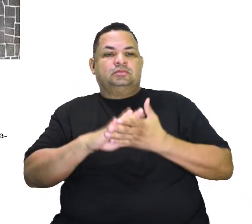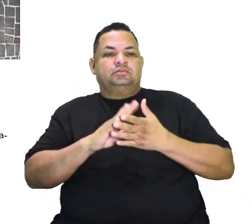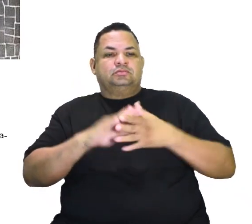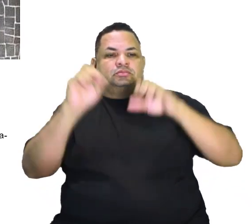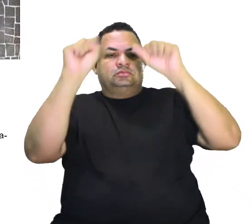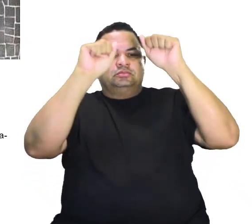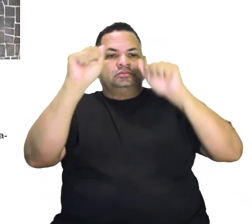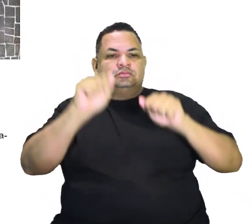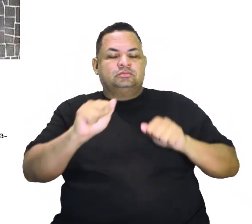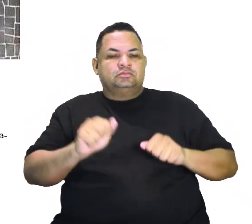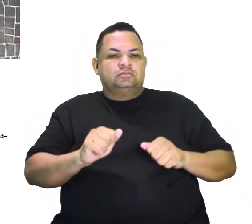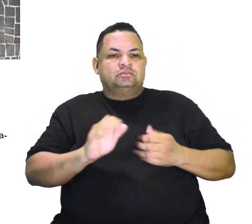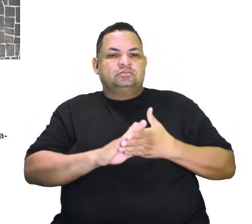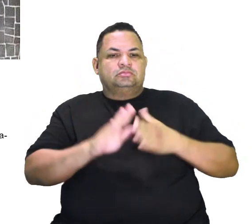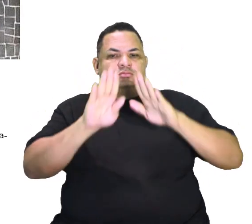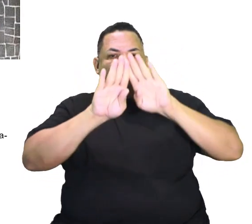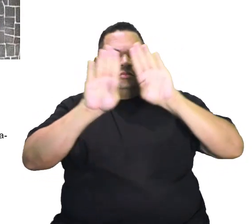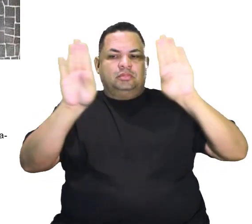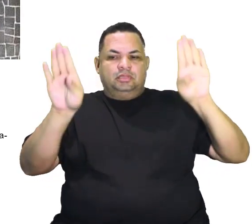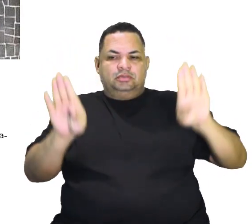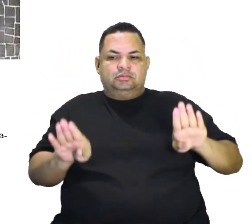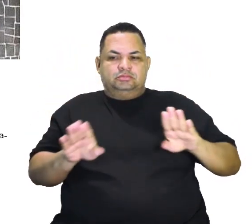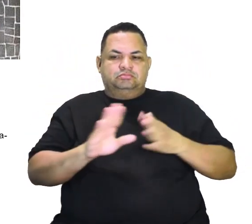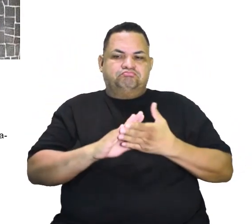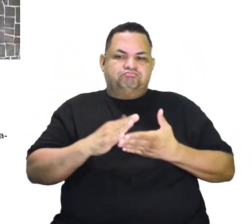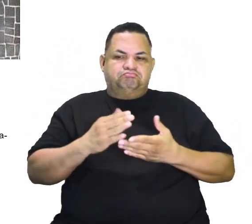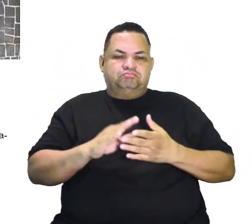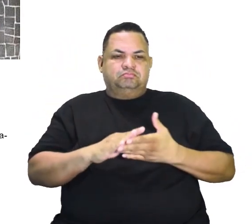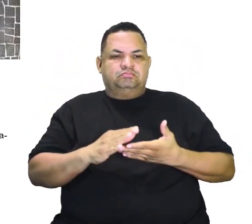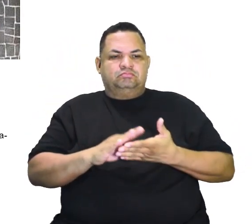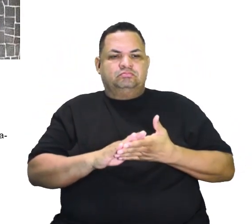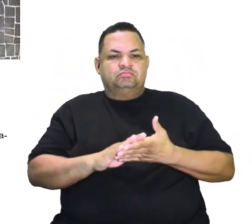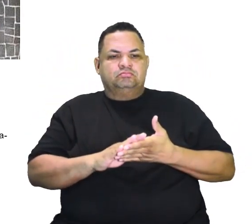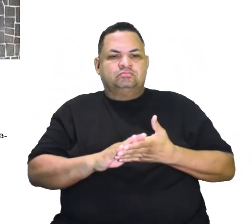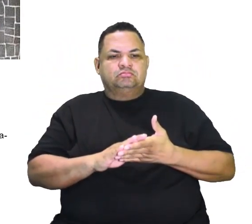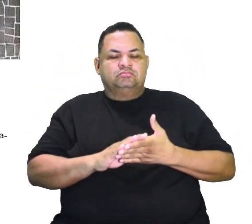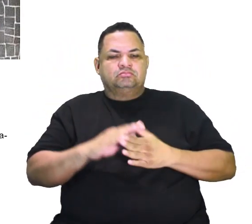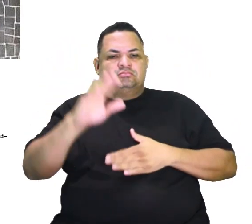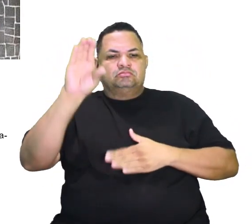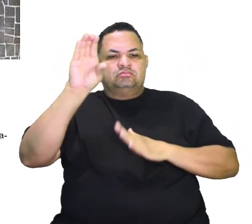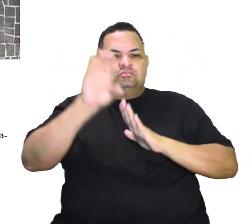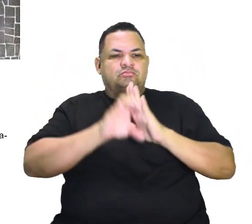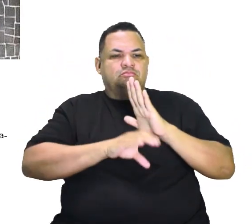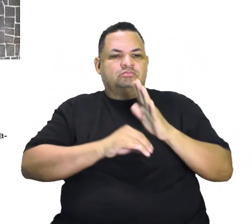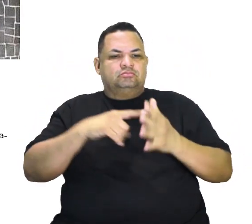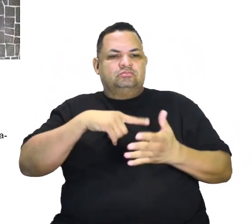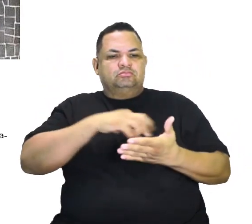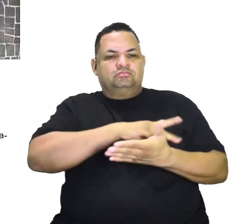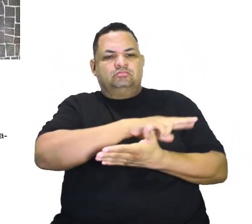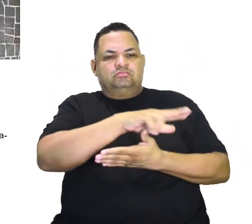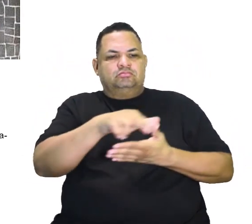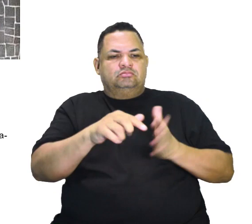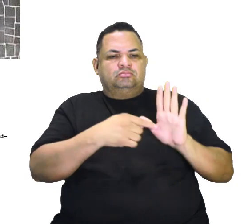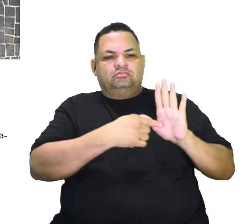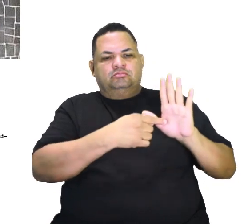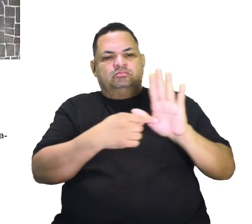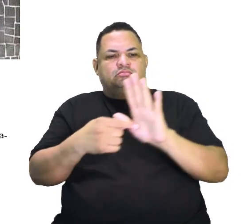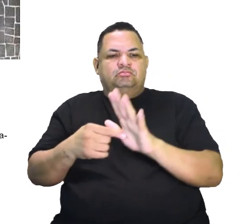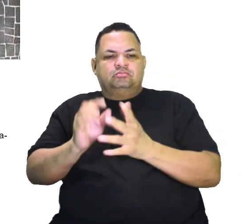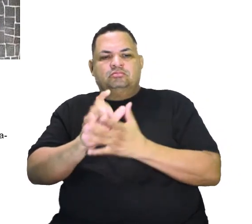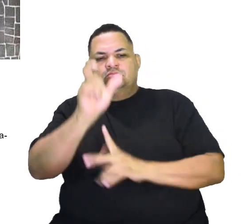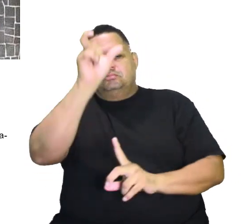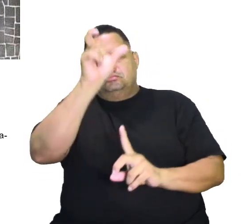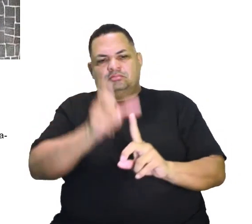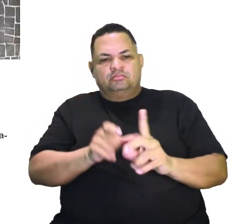destaca por suas esculturas e painéis em médio e grande porte. Seu currículo traz em seu